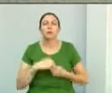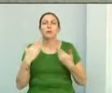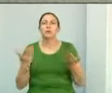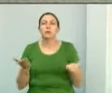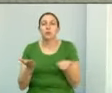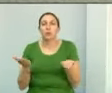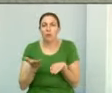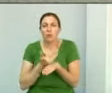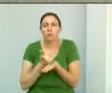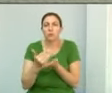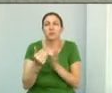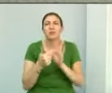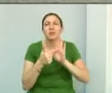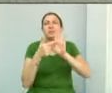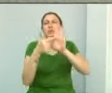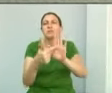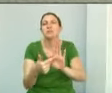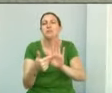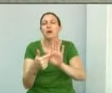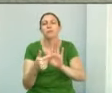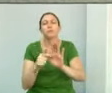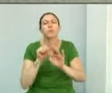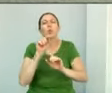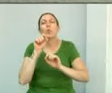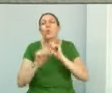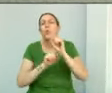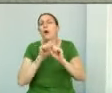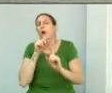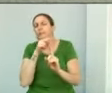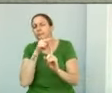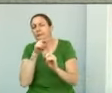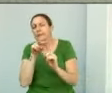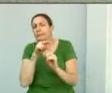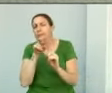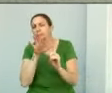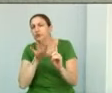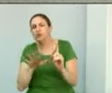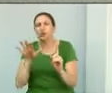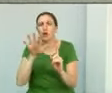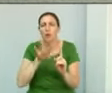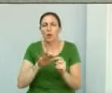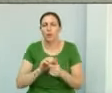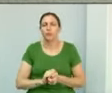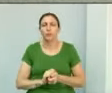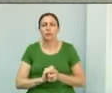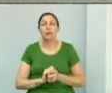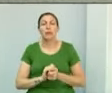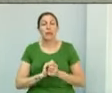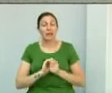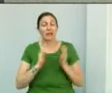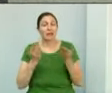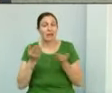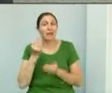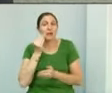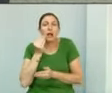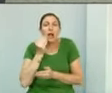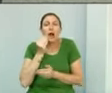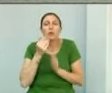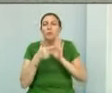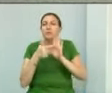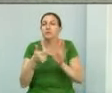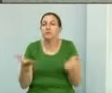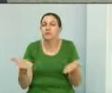começar apresentando aqui qual é a estimativa agora no geral. Obviamente que a apresentação aqui ela vai ser de forma bem resumida, bem